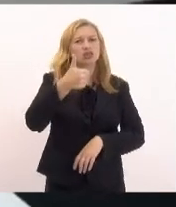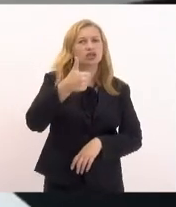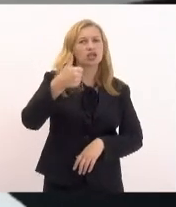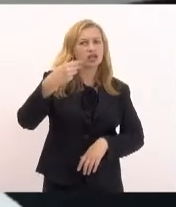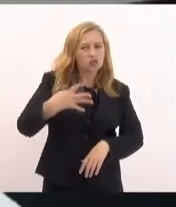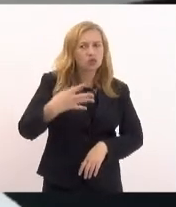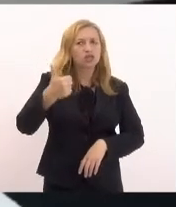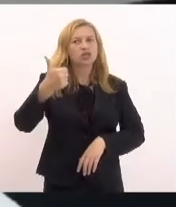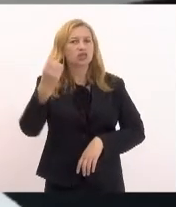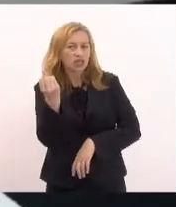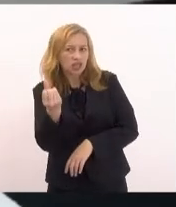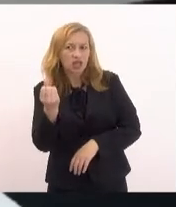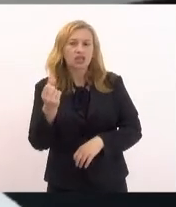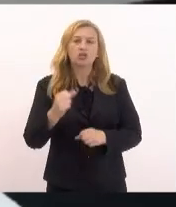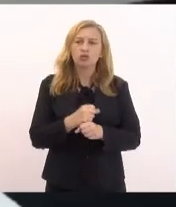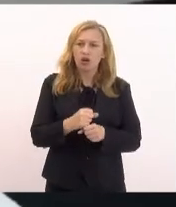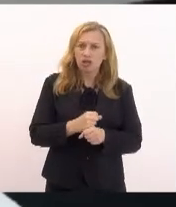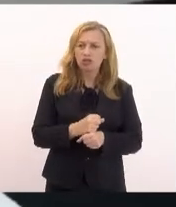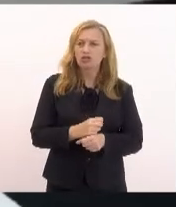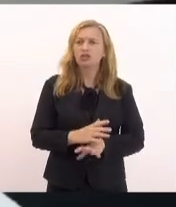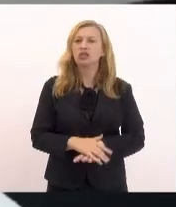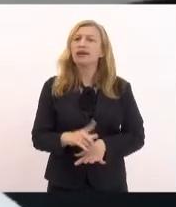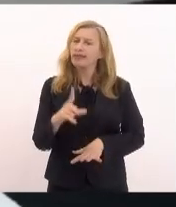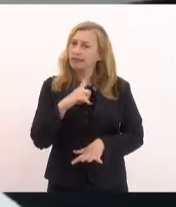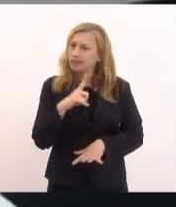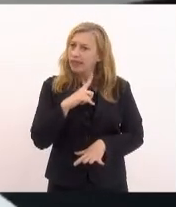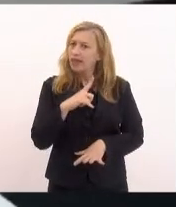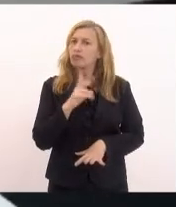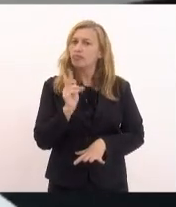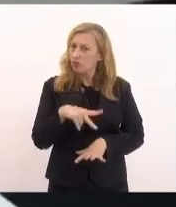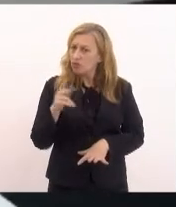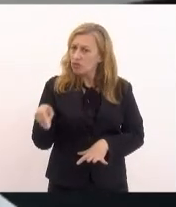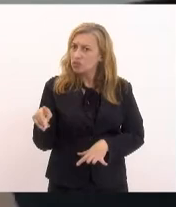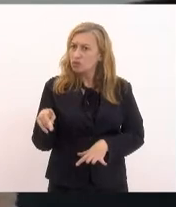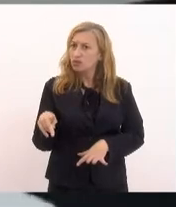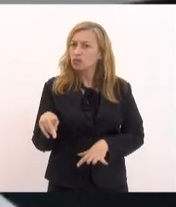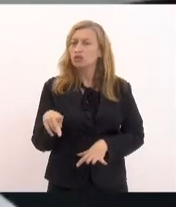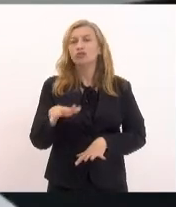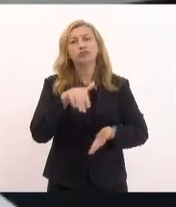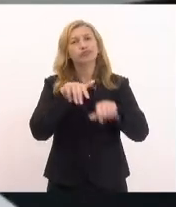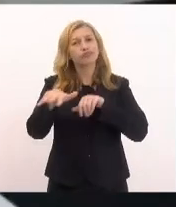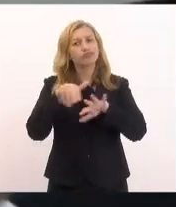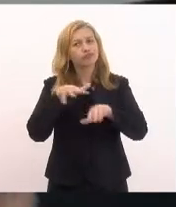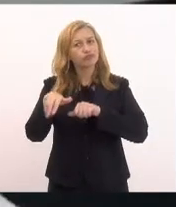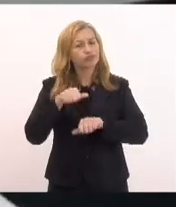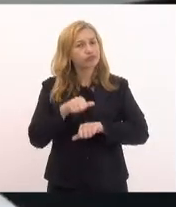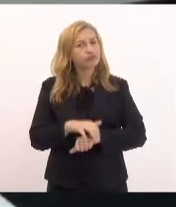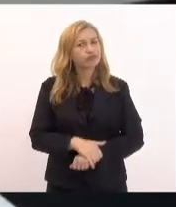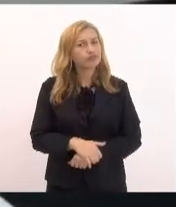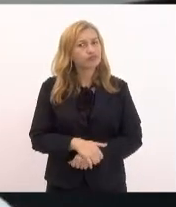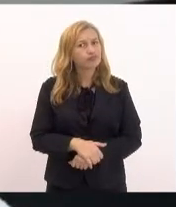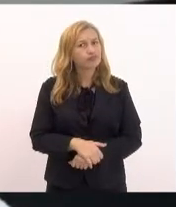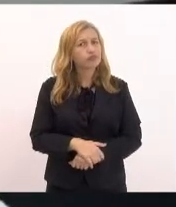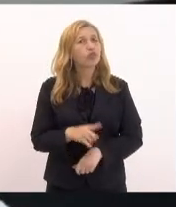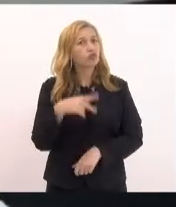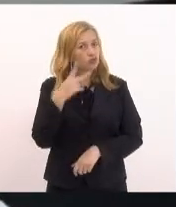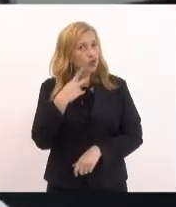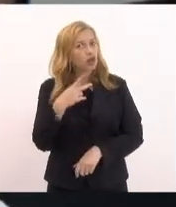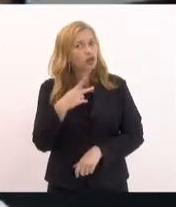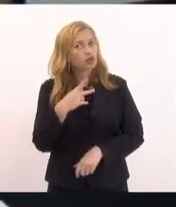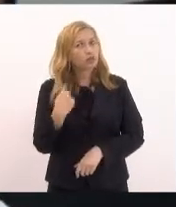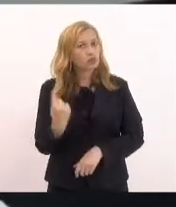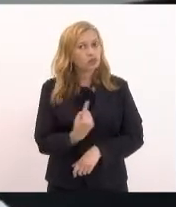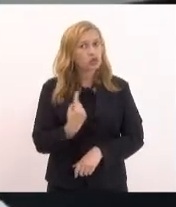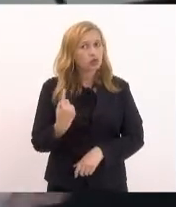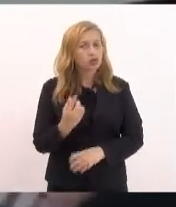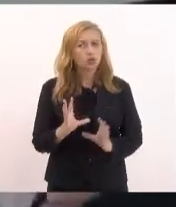2016, que foram sobrestados, que têm ainda professores para serem convocados. Né? Mas estamos falando de uma